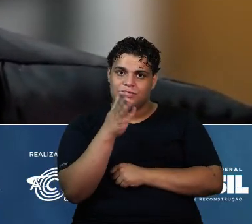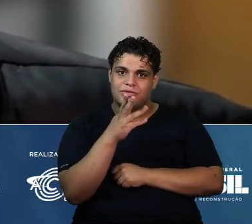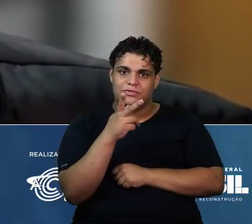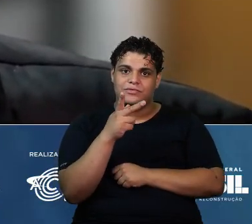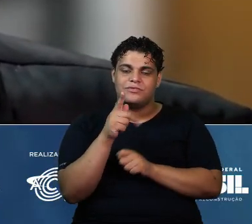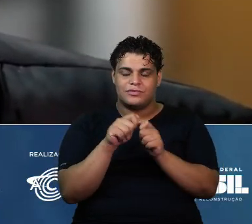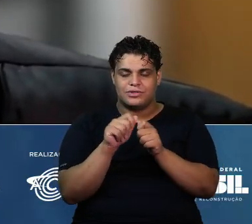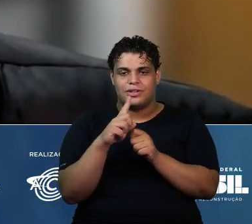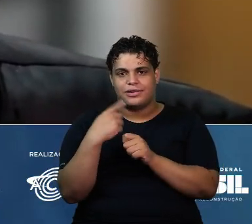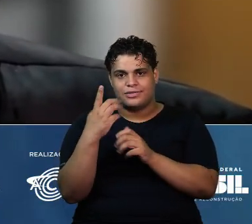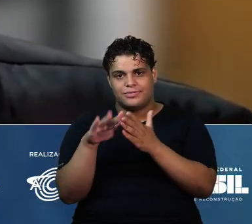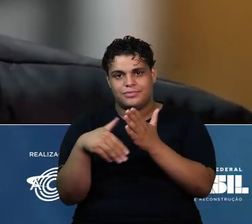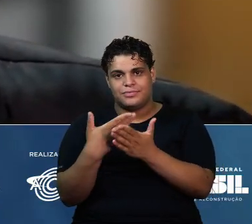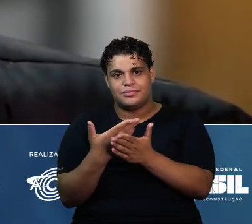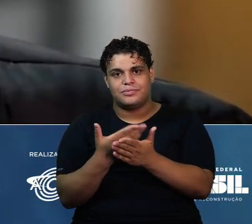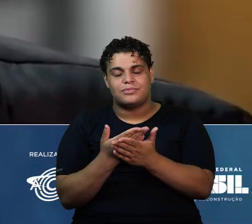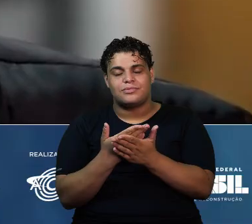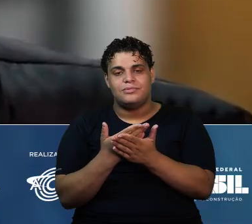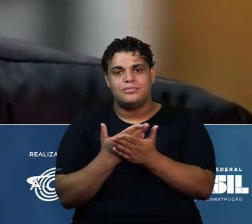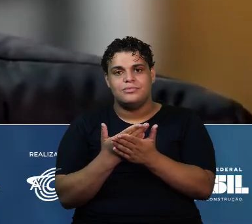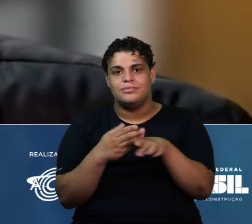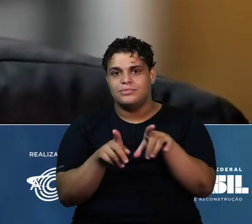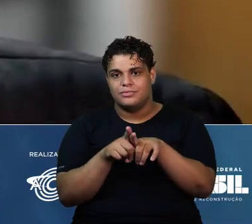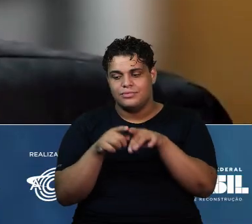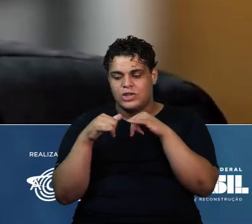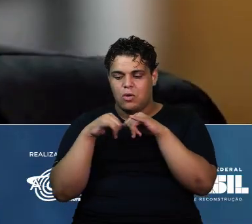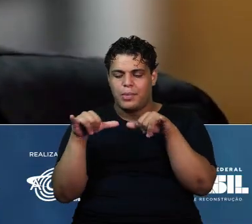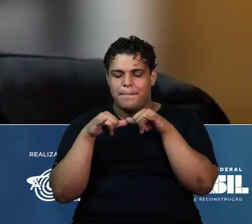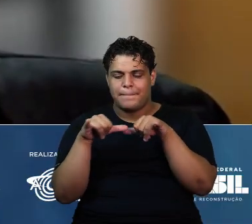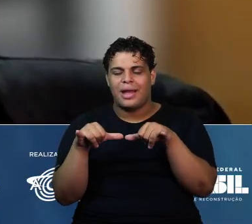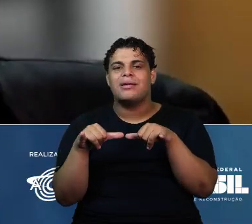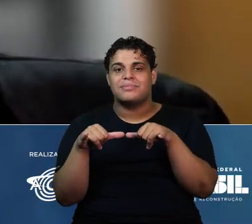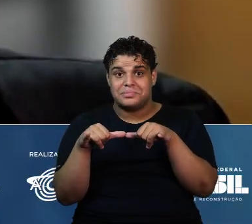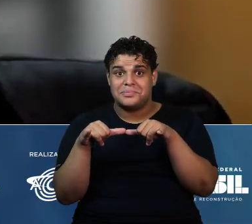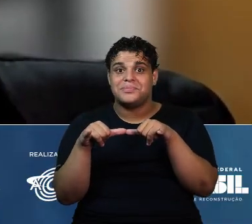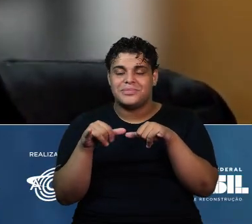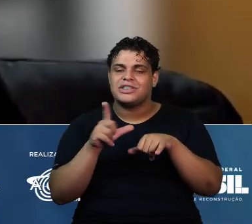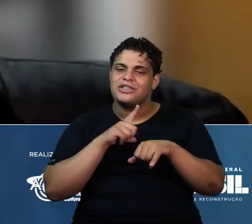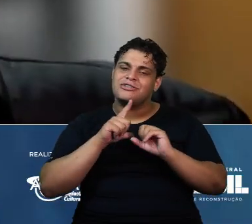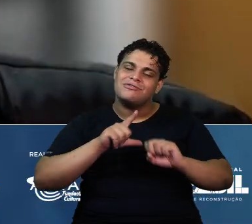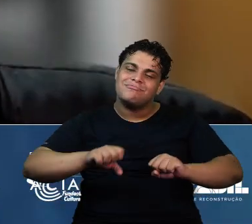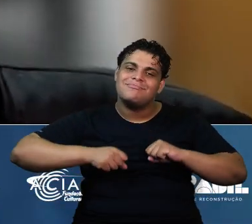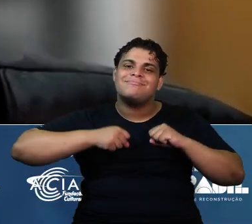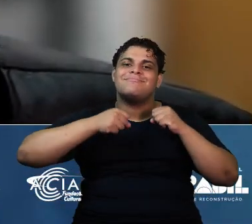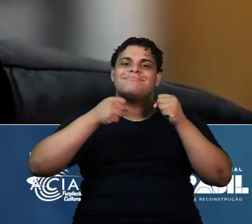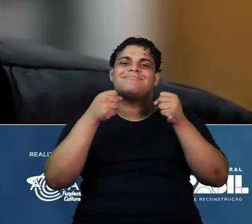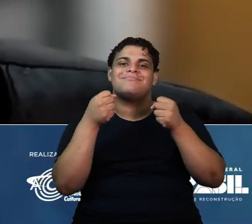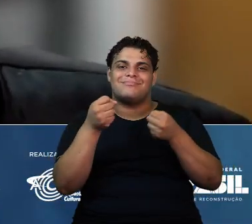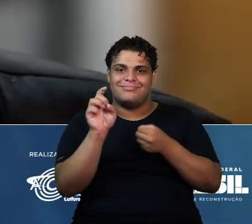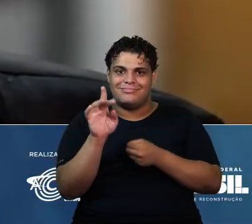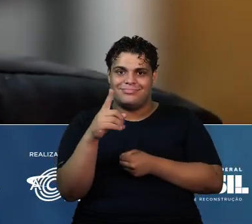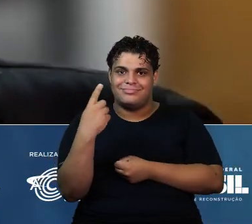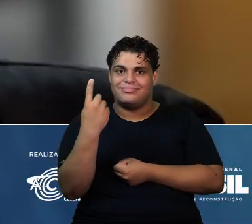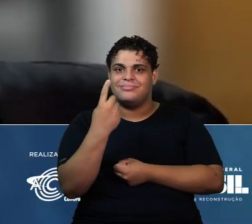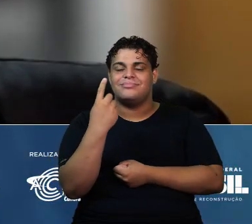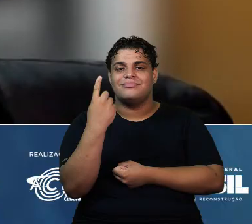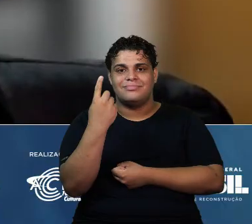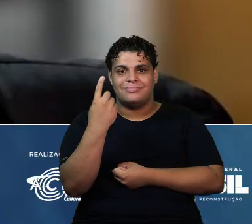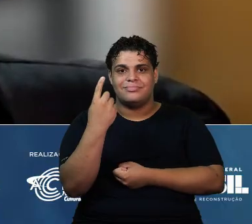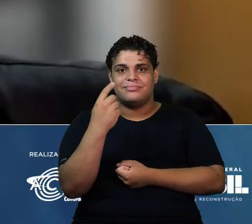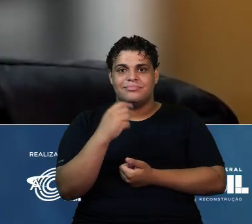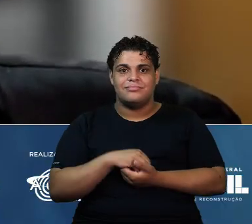fazia isso e começamos a repassar para os outros, que também existiam esforços individuais, né?